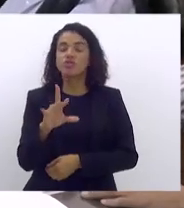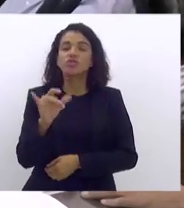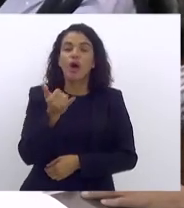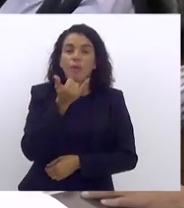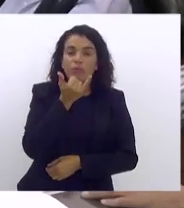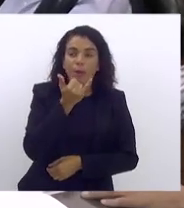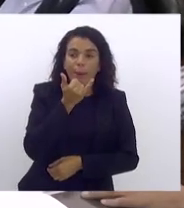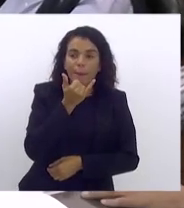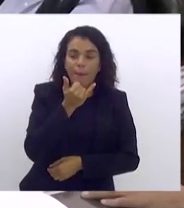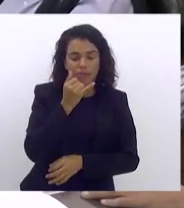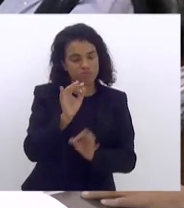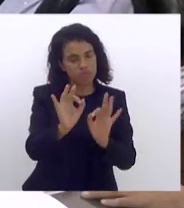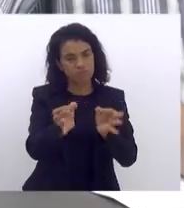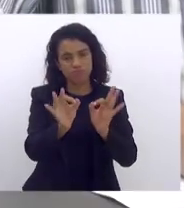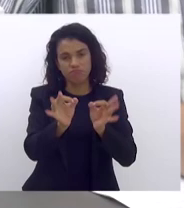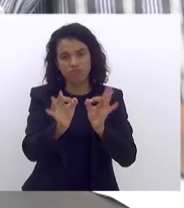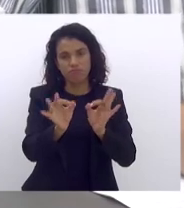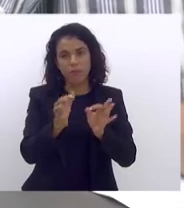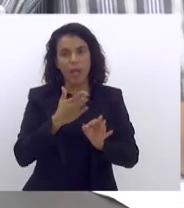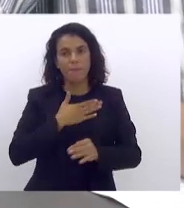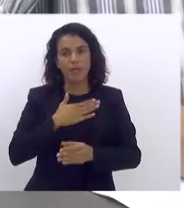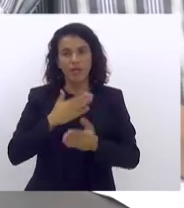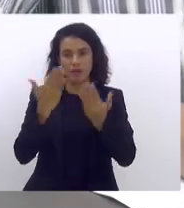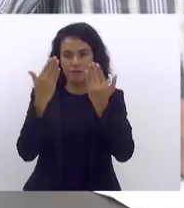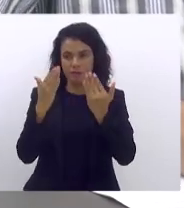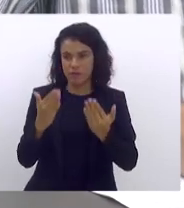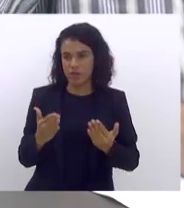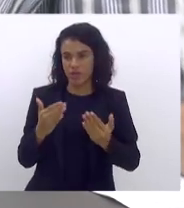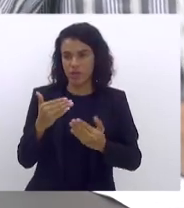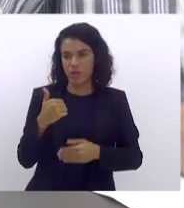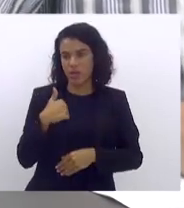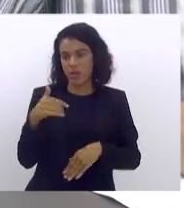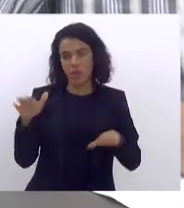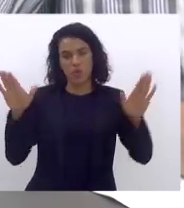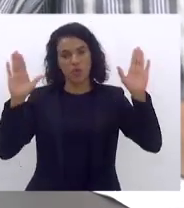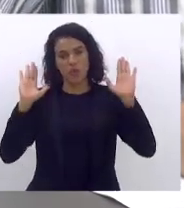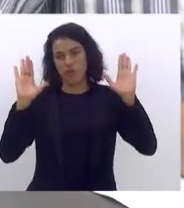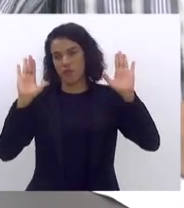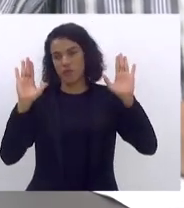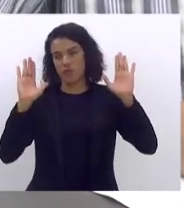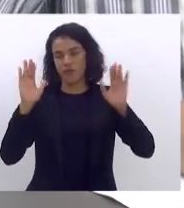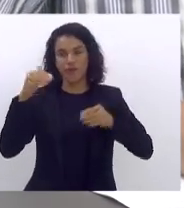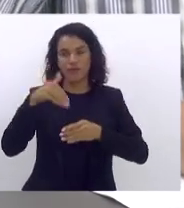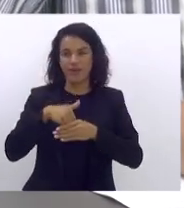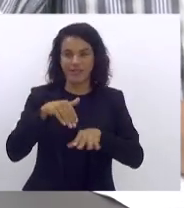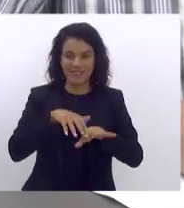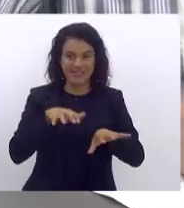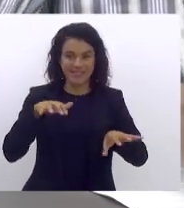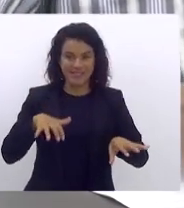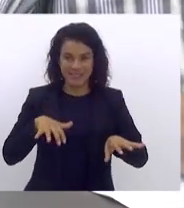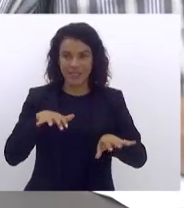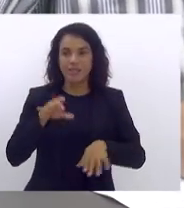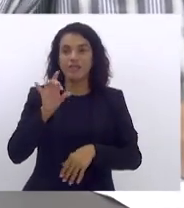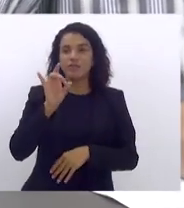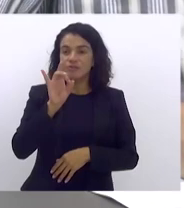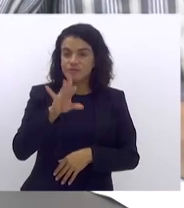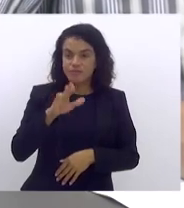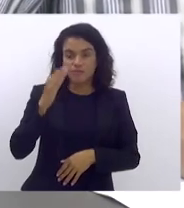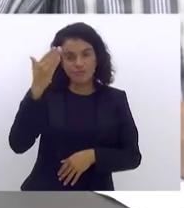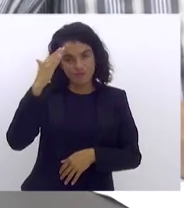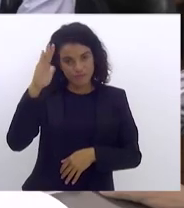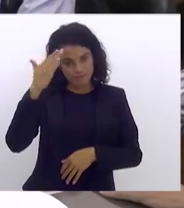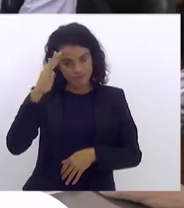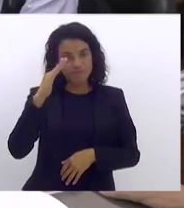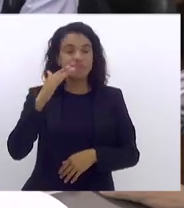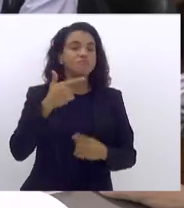da retirada. Exatamente. A minha vista, então, fica claro que eu não vou proferir um voto em separado, perfeito, só quero perfeito. Ouvir. Para entender a justificativa